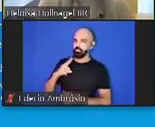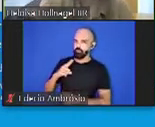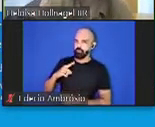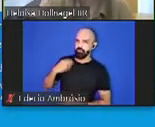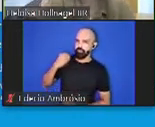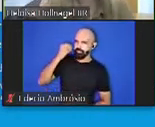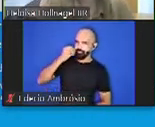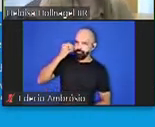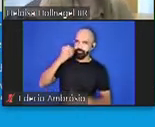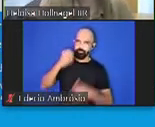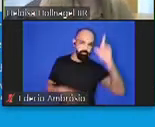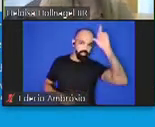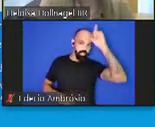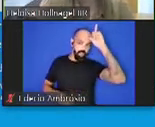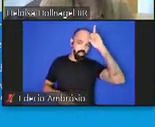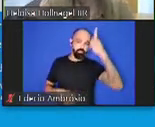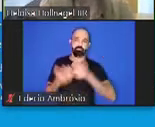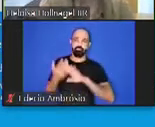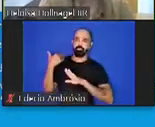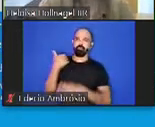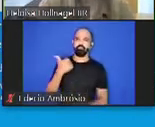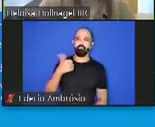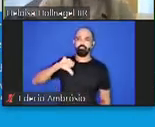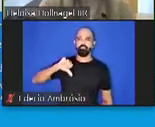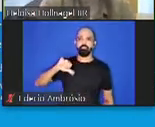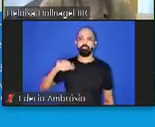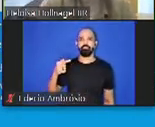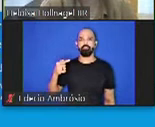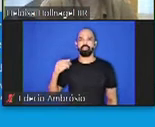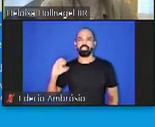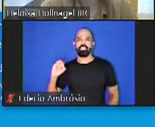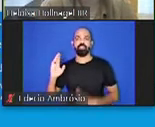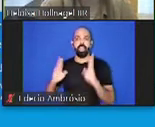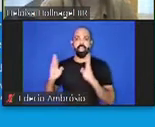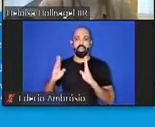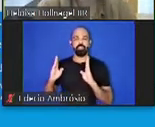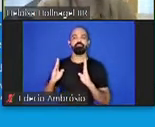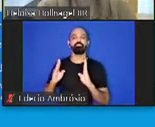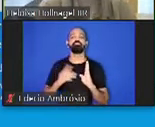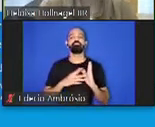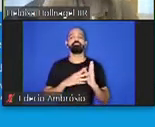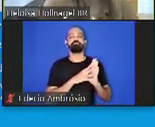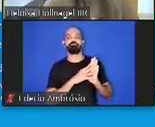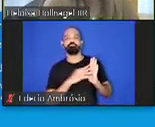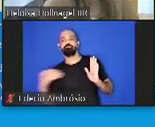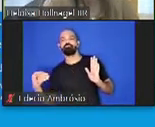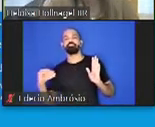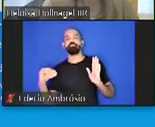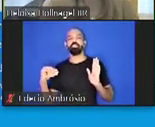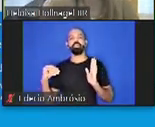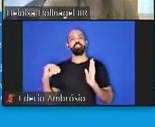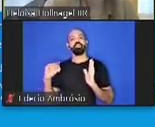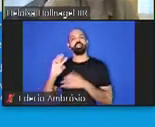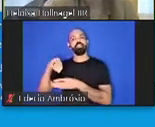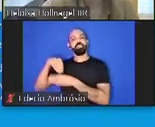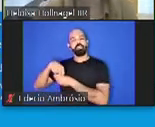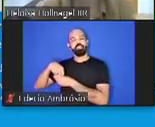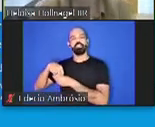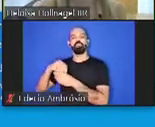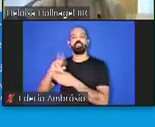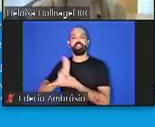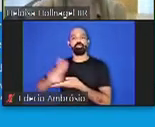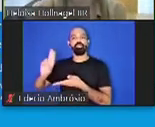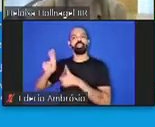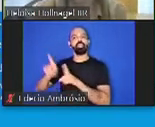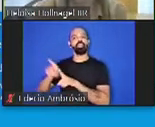da Alemanha, desde a década de 70, sendo replicada nas universidades que também validaram a